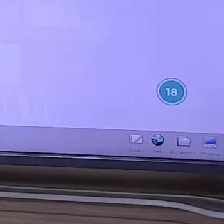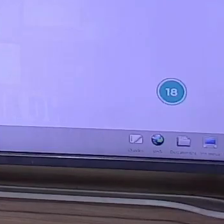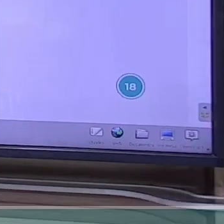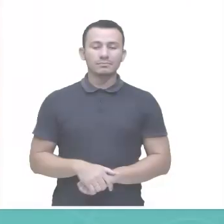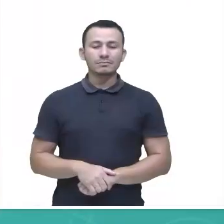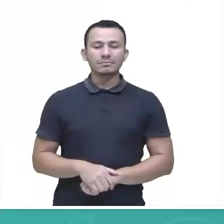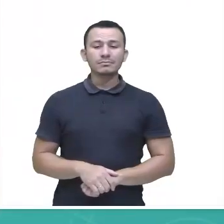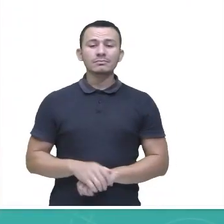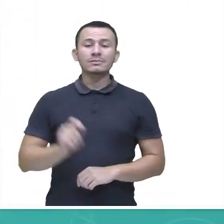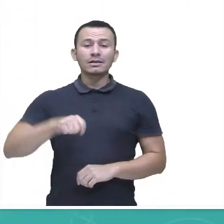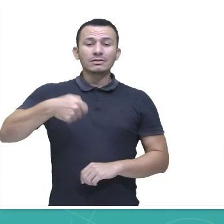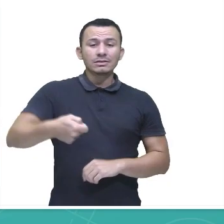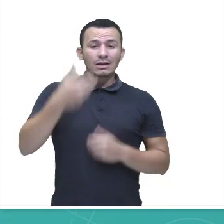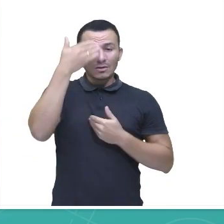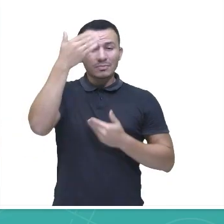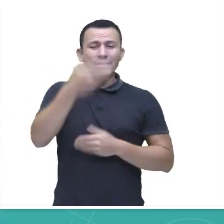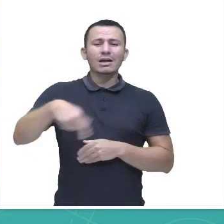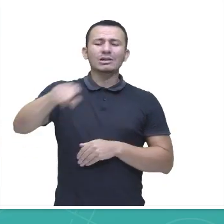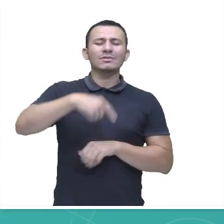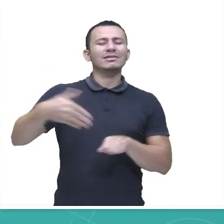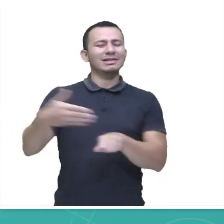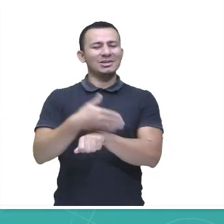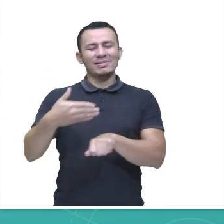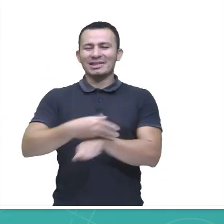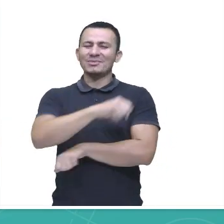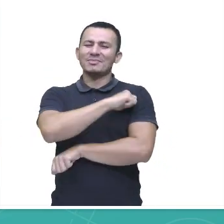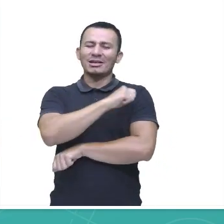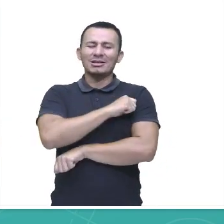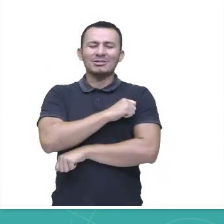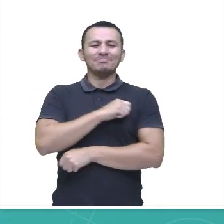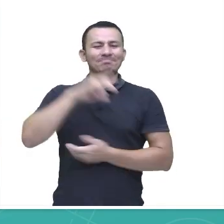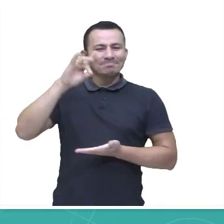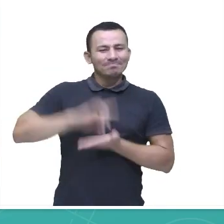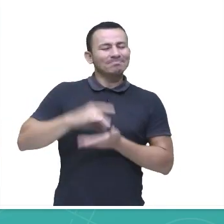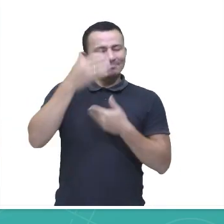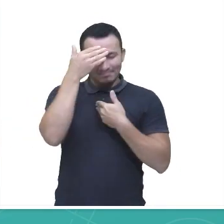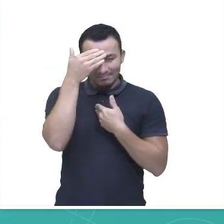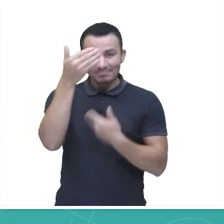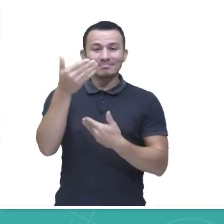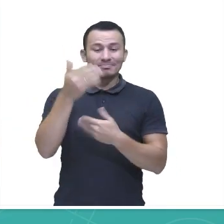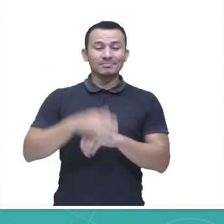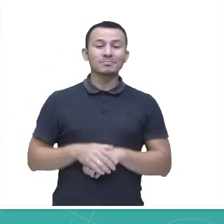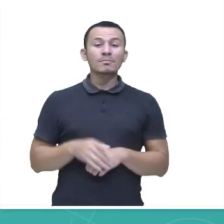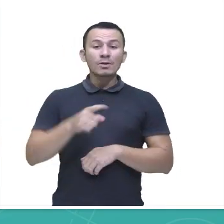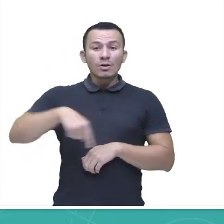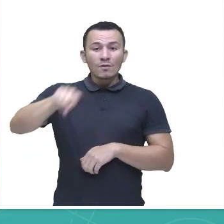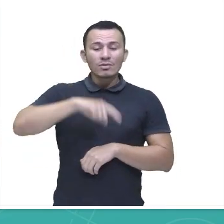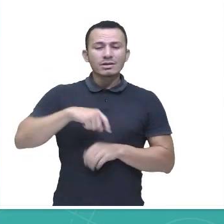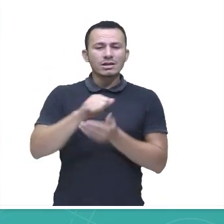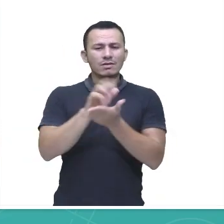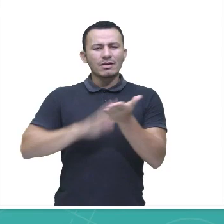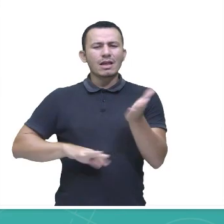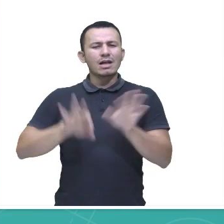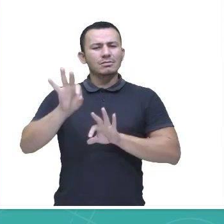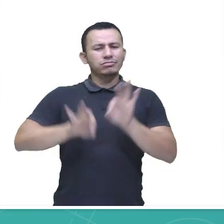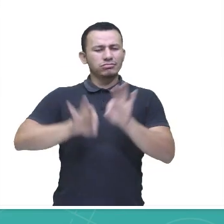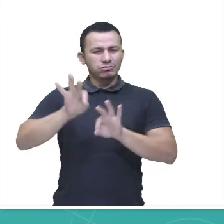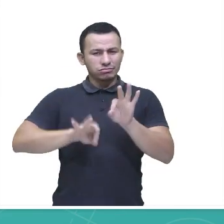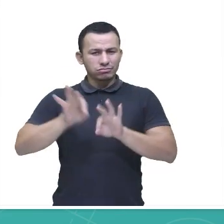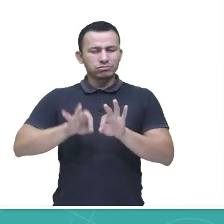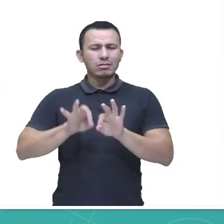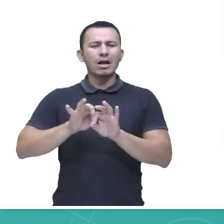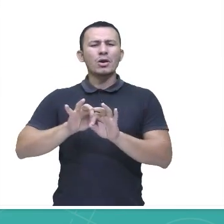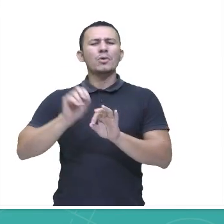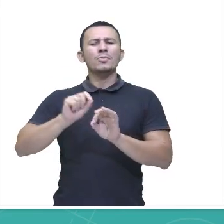Já vou agradecendo a participação dos nossos queridos. Obrigada! Todas as vezes que você realiza atividade, você